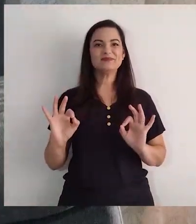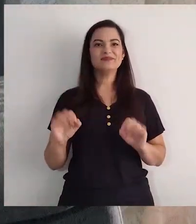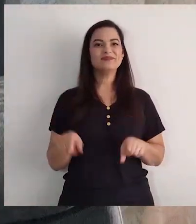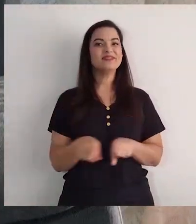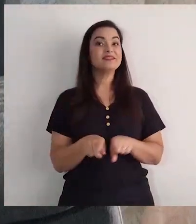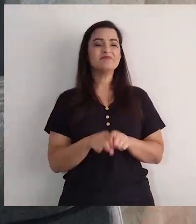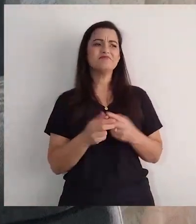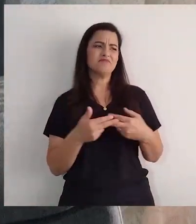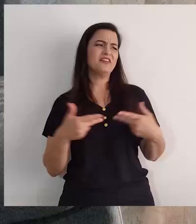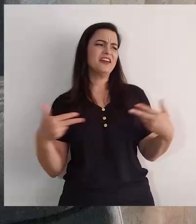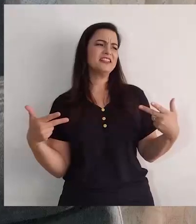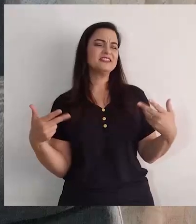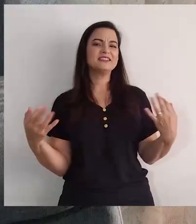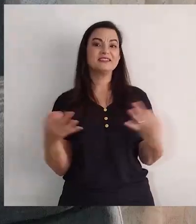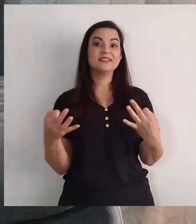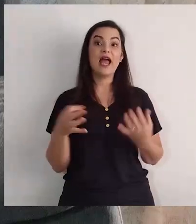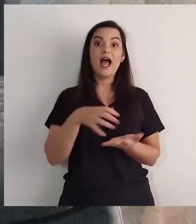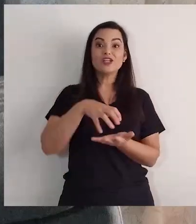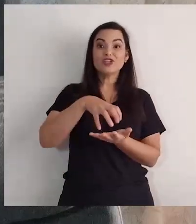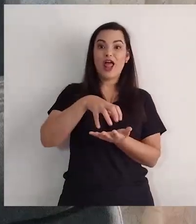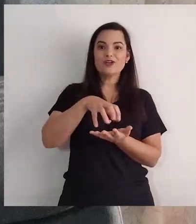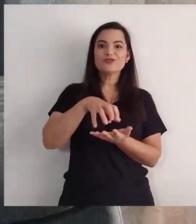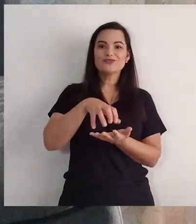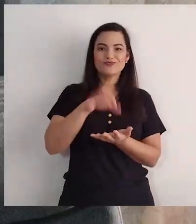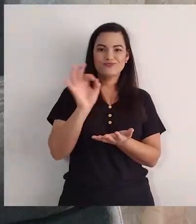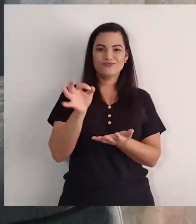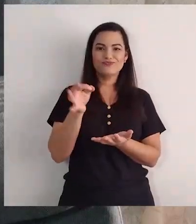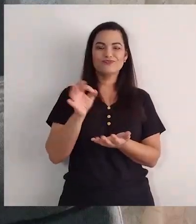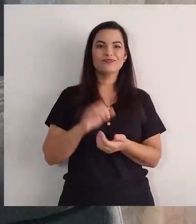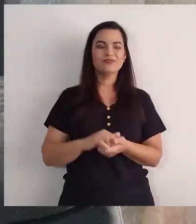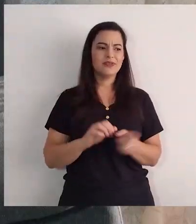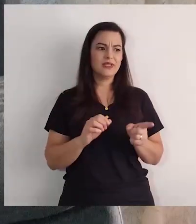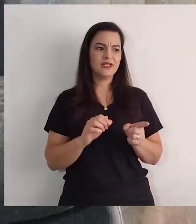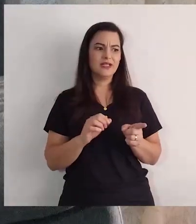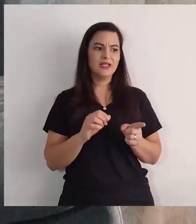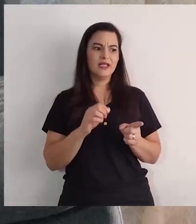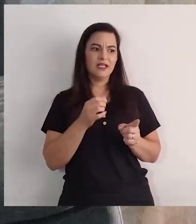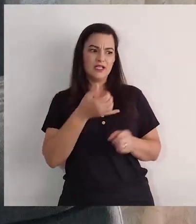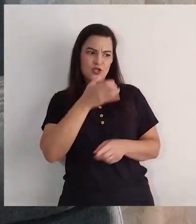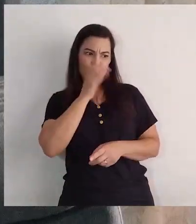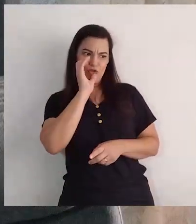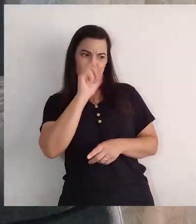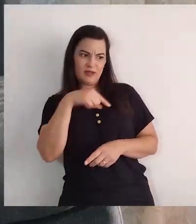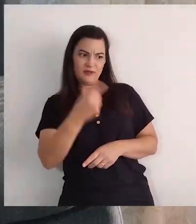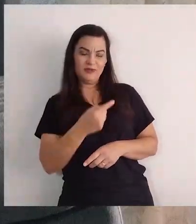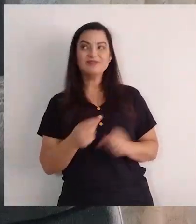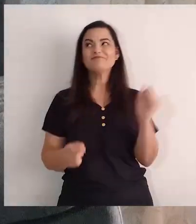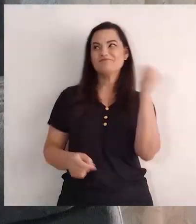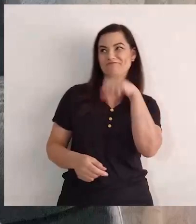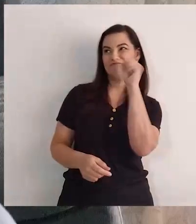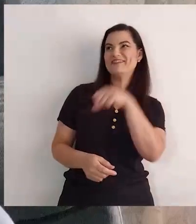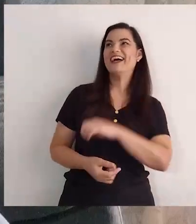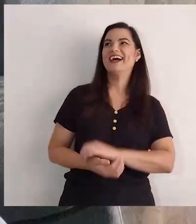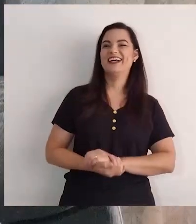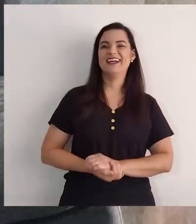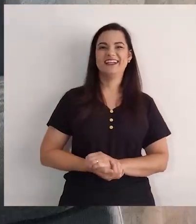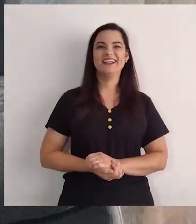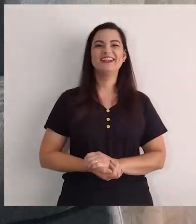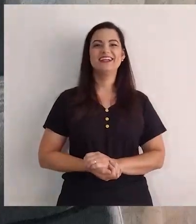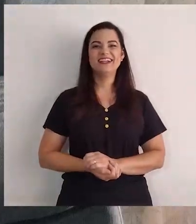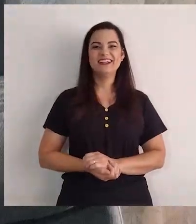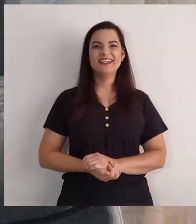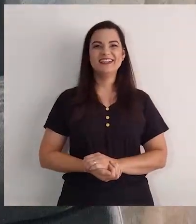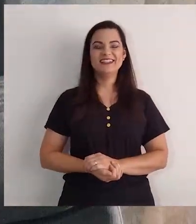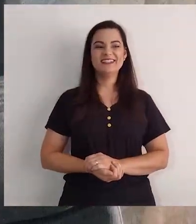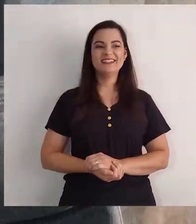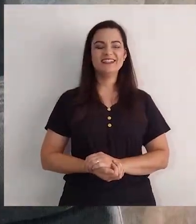de várias, da gelatina. Você tomou o suco de gelatina depois? Ah, meu Deus do